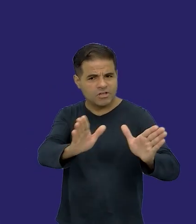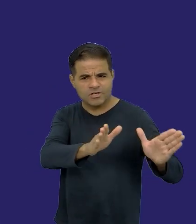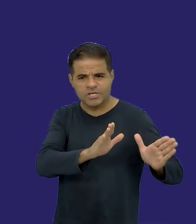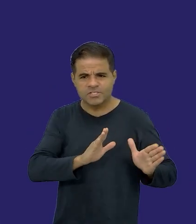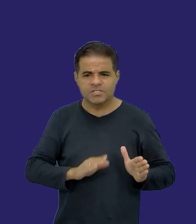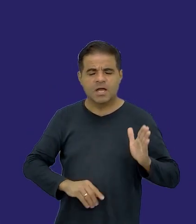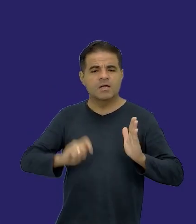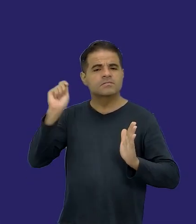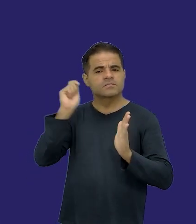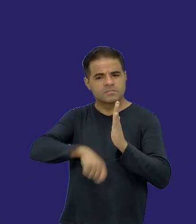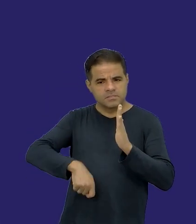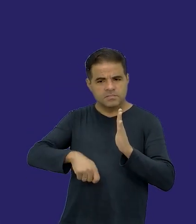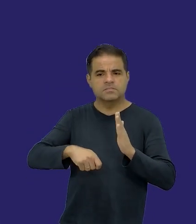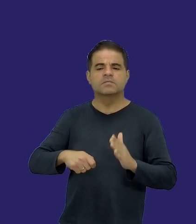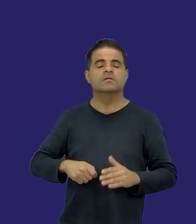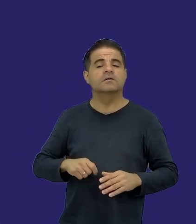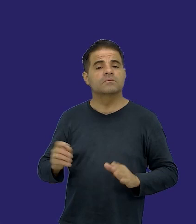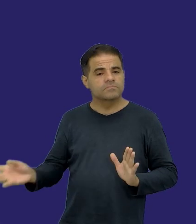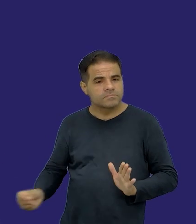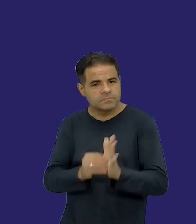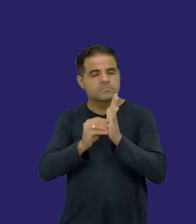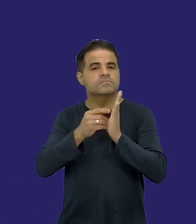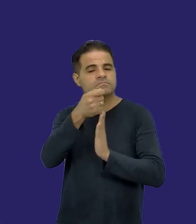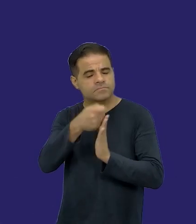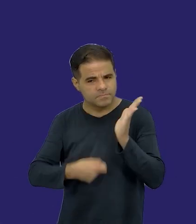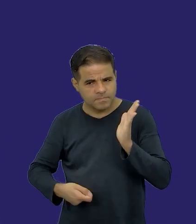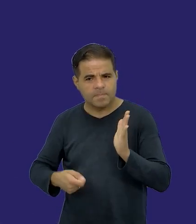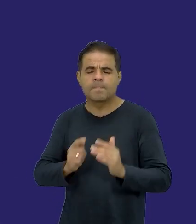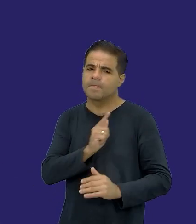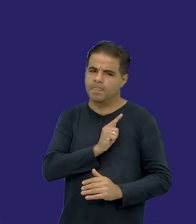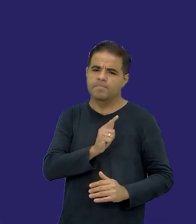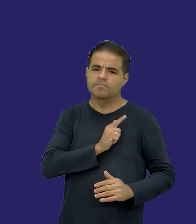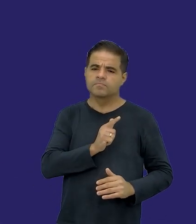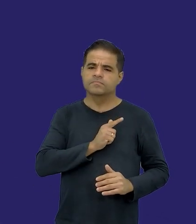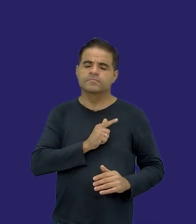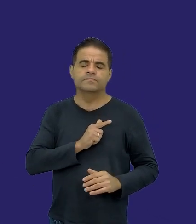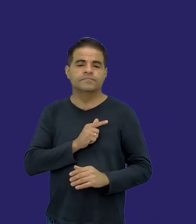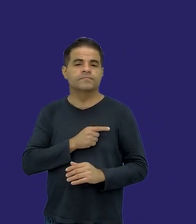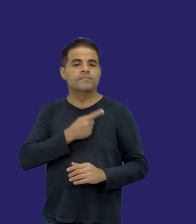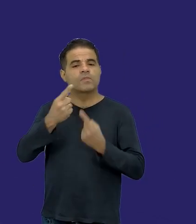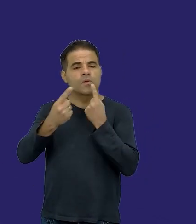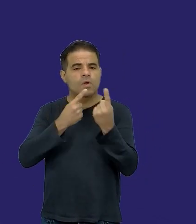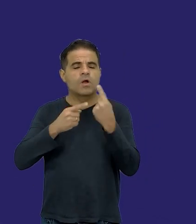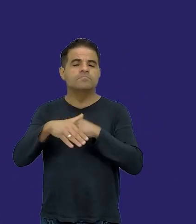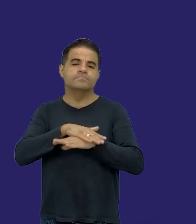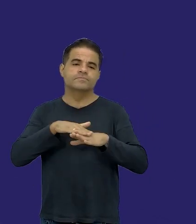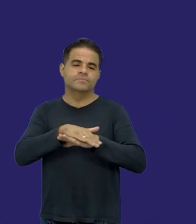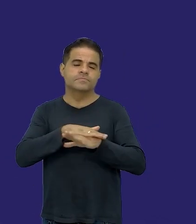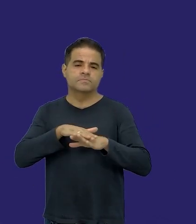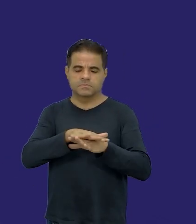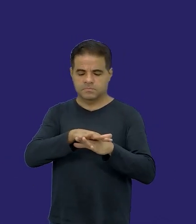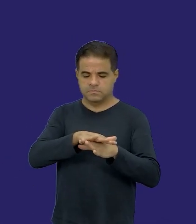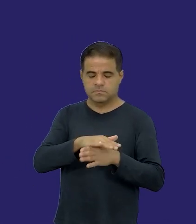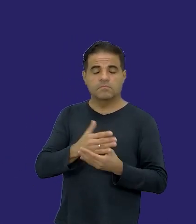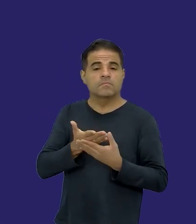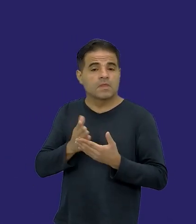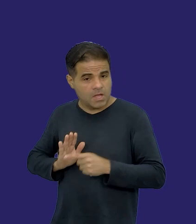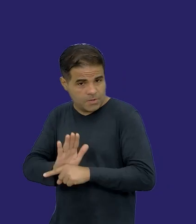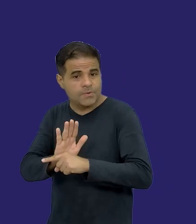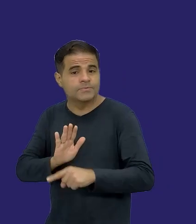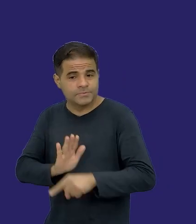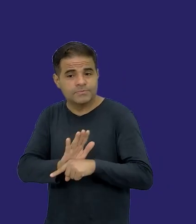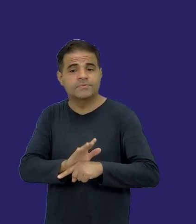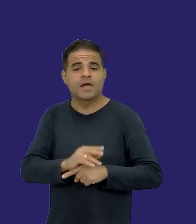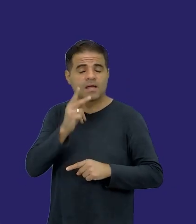faz os seus registros, e tomem nota aí da nossa conversa, porque